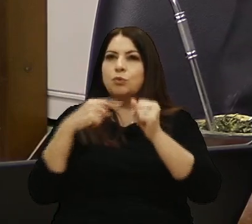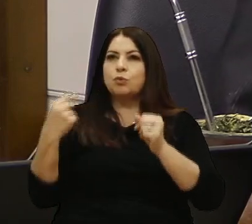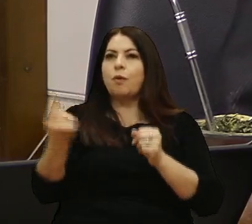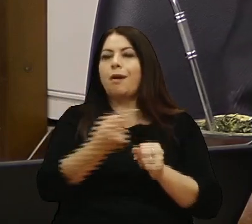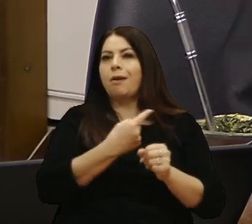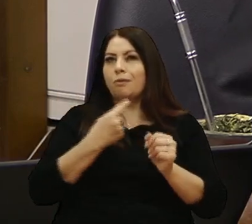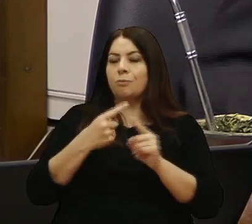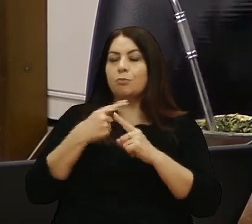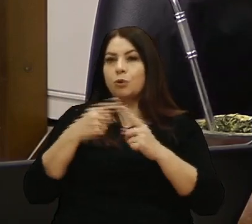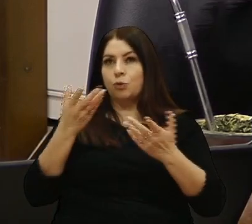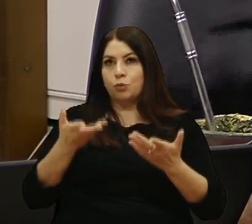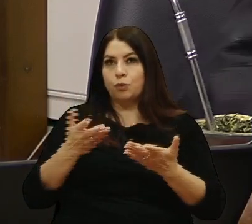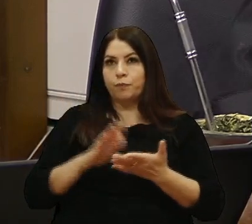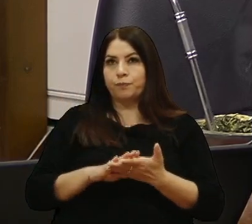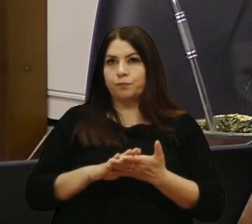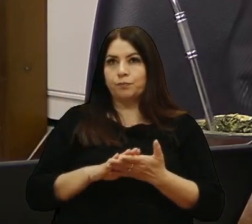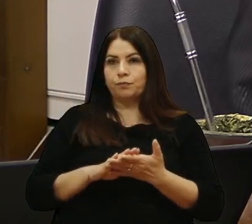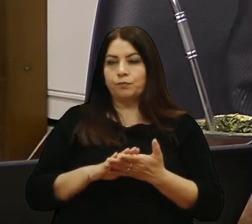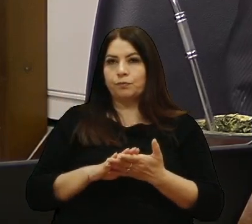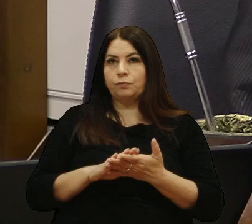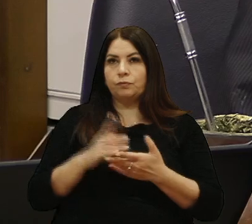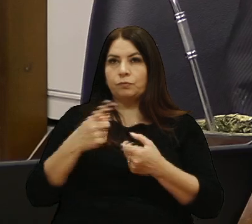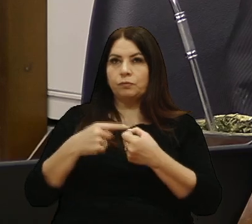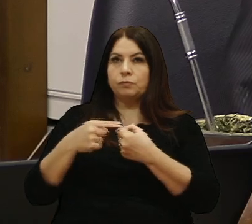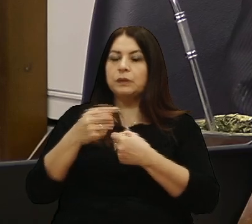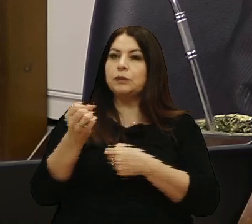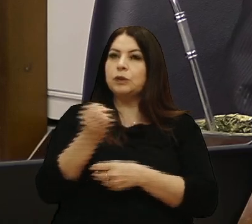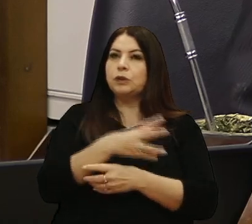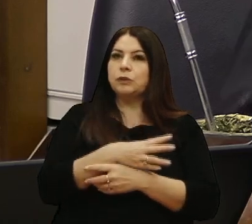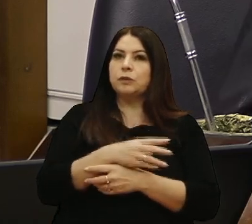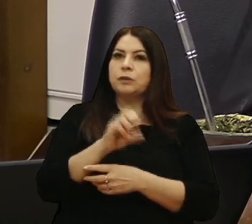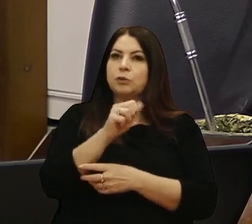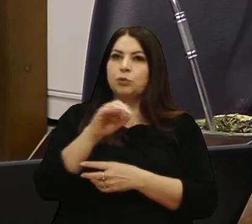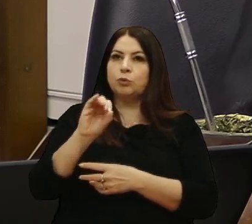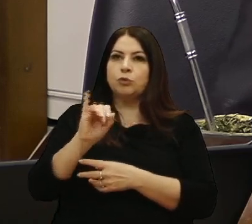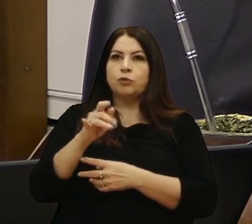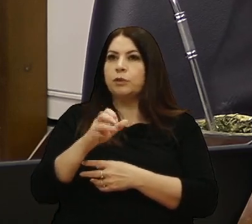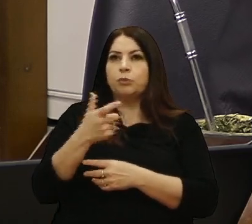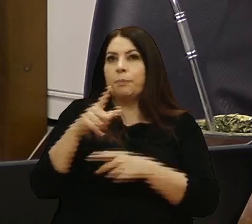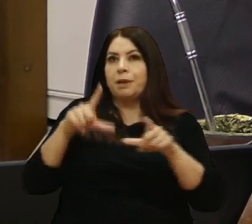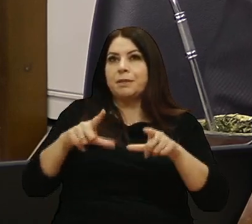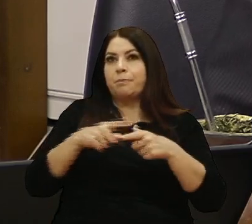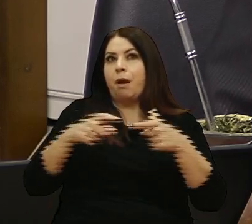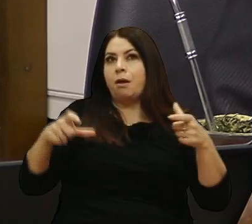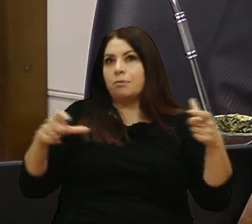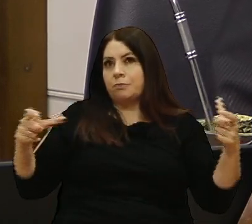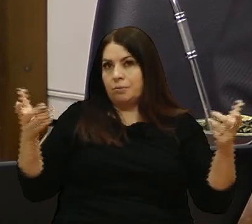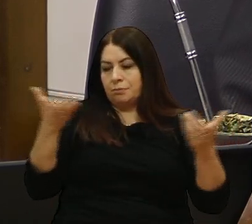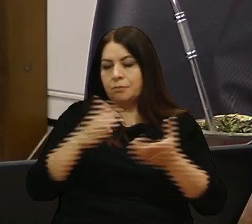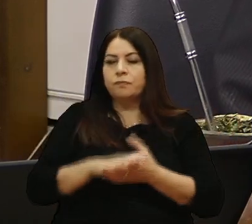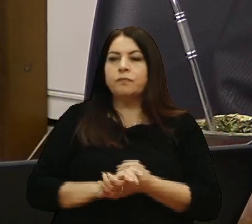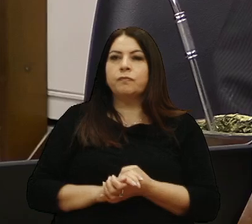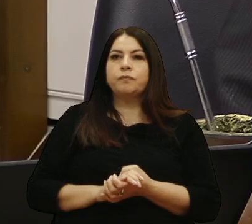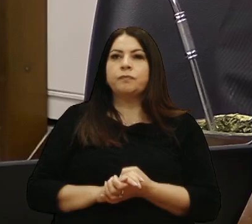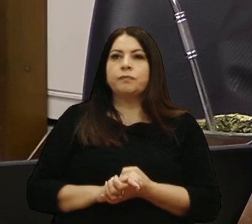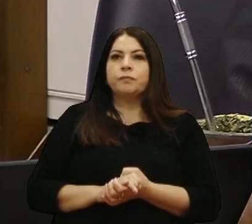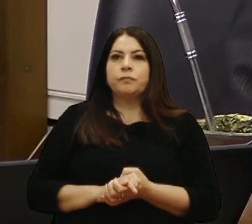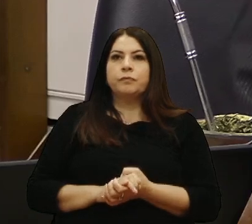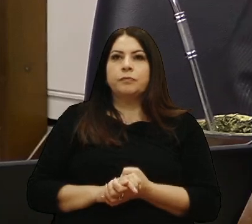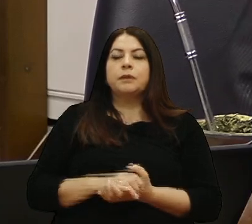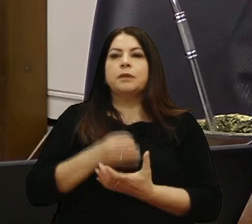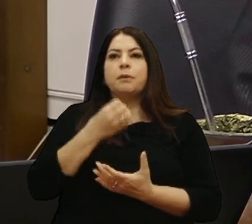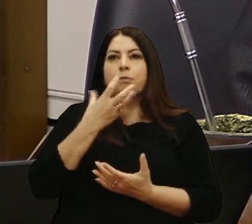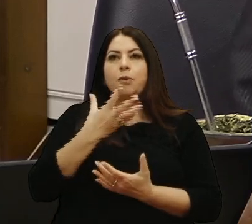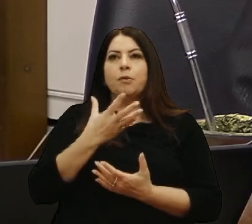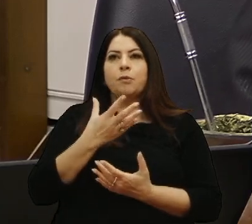até porque hoje o nosso aqui do Cidade Nova e no São José não temos mais espaço para crescer. Então, que bom